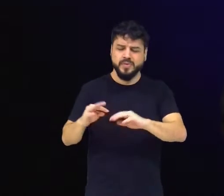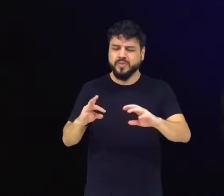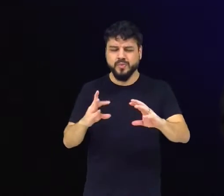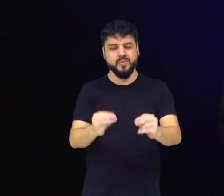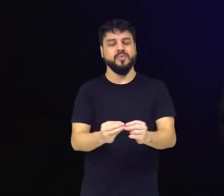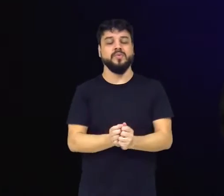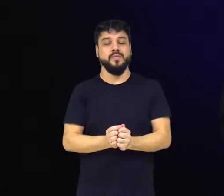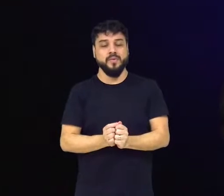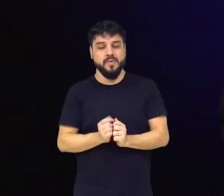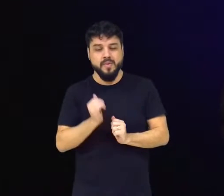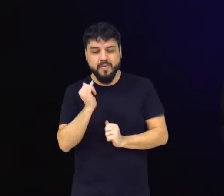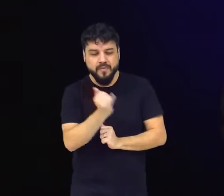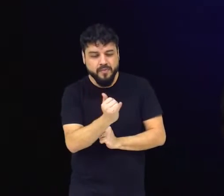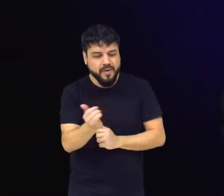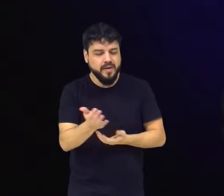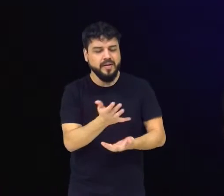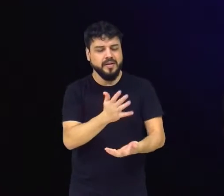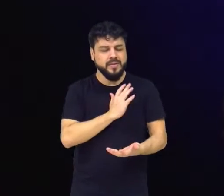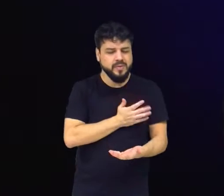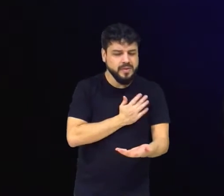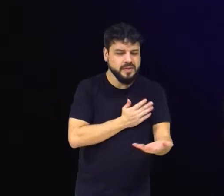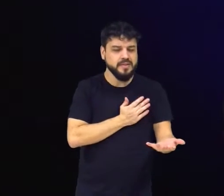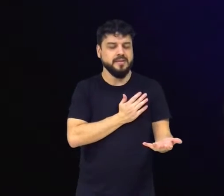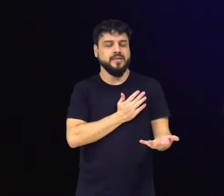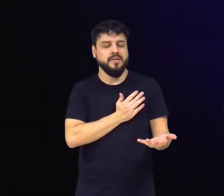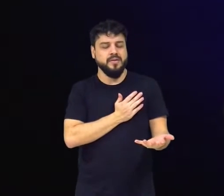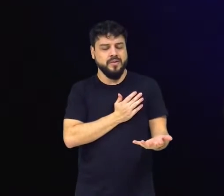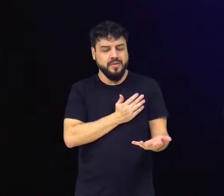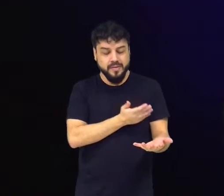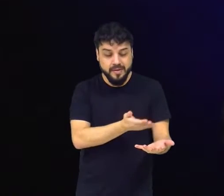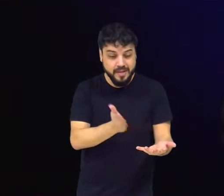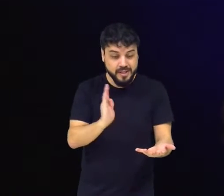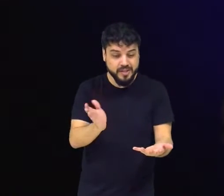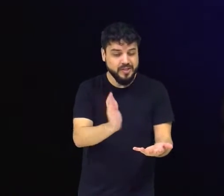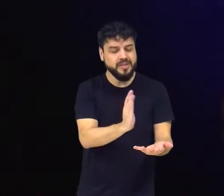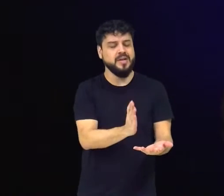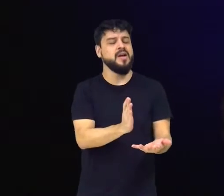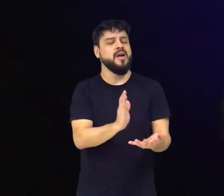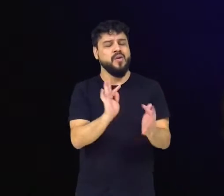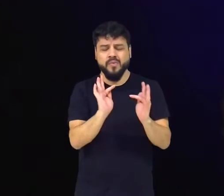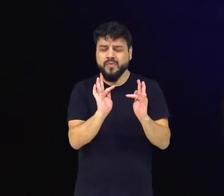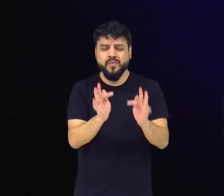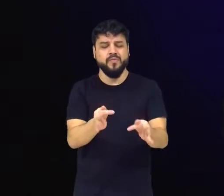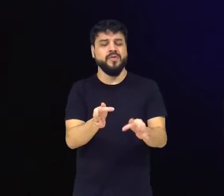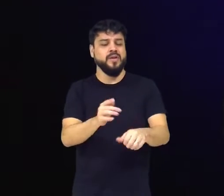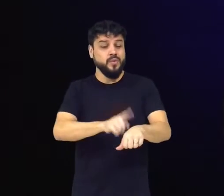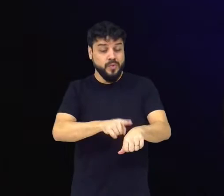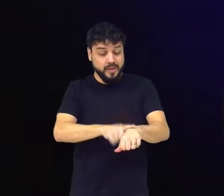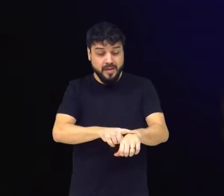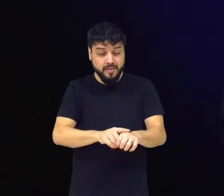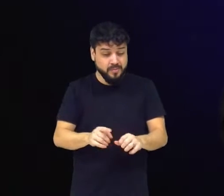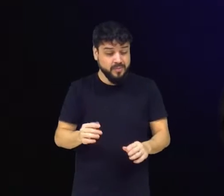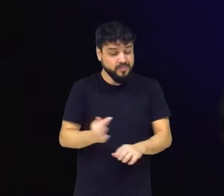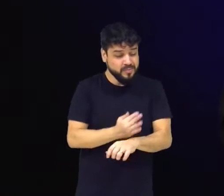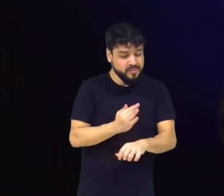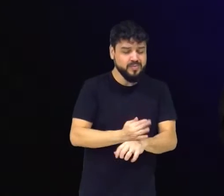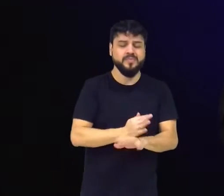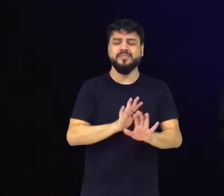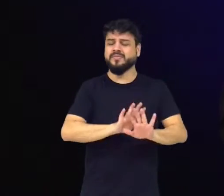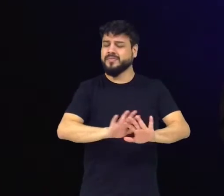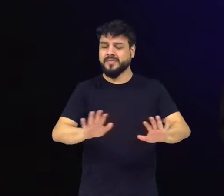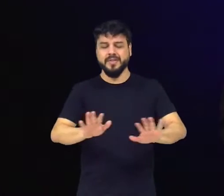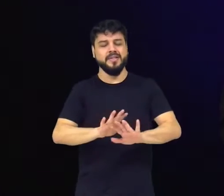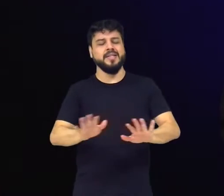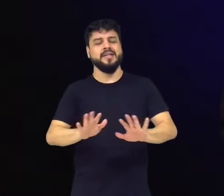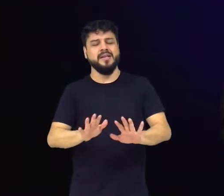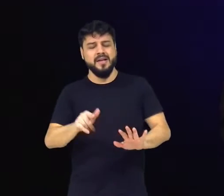coração de Jerusalém, bradai-lhe que já é fim do tempo da sua milícia, que a sua iniquidade está perdoada, e que